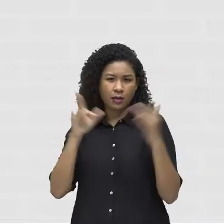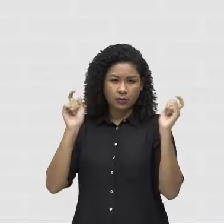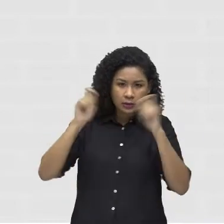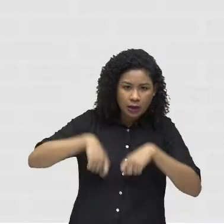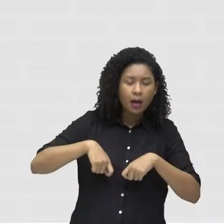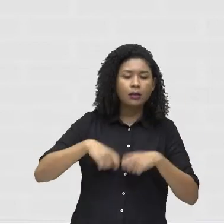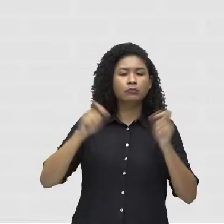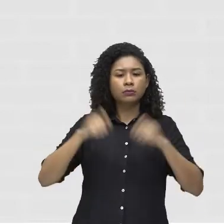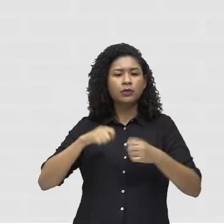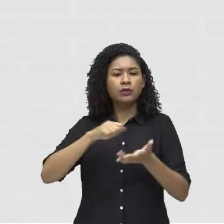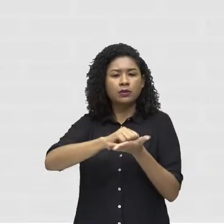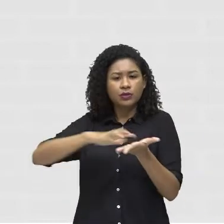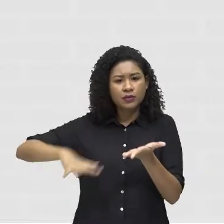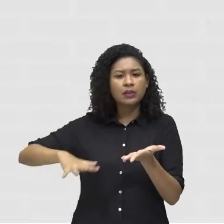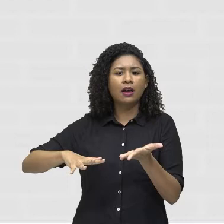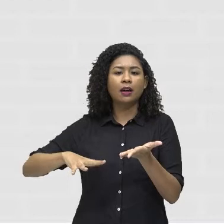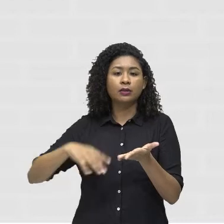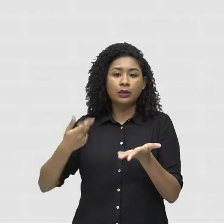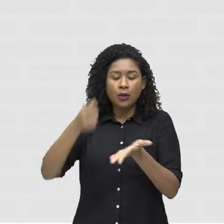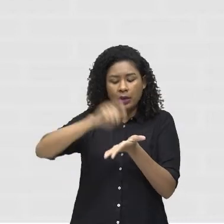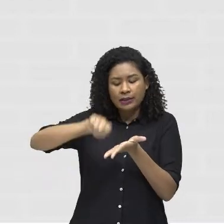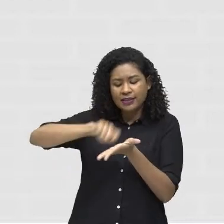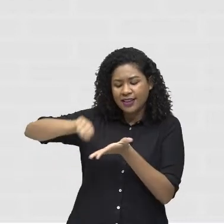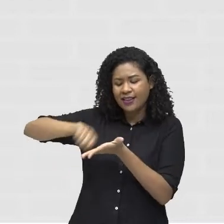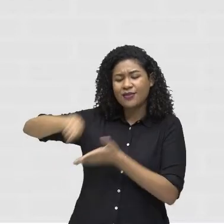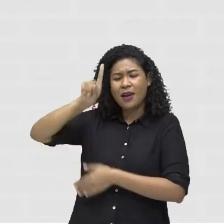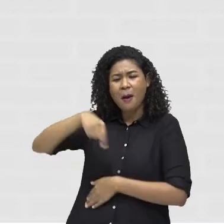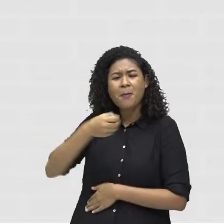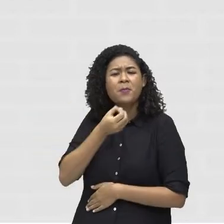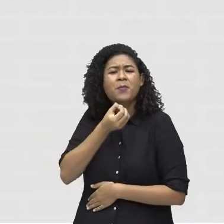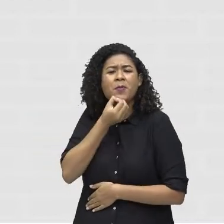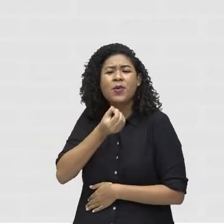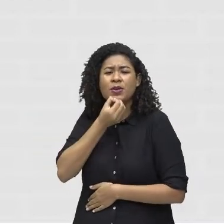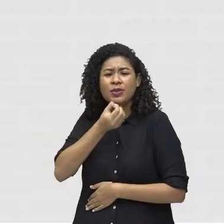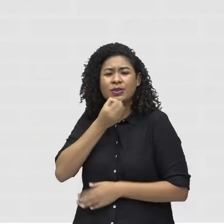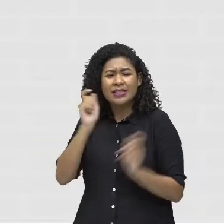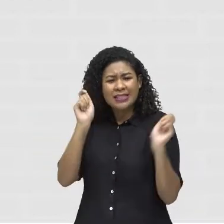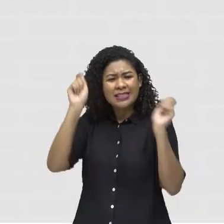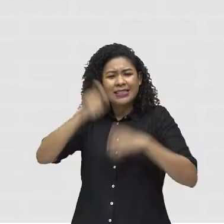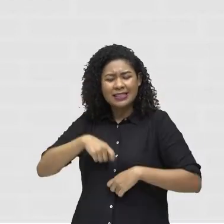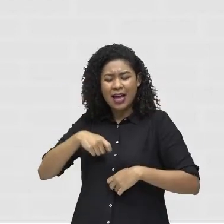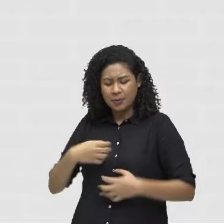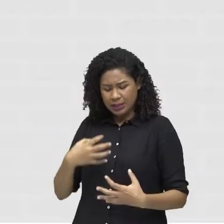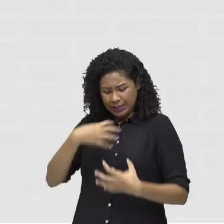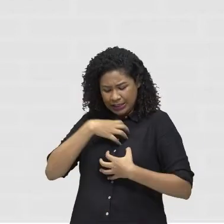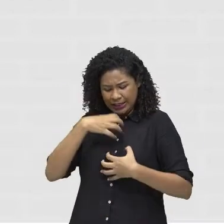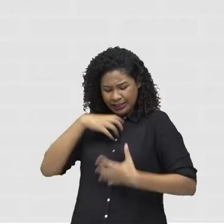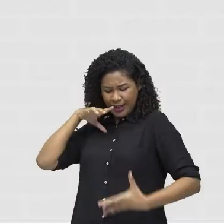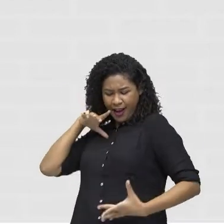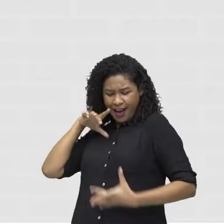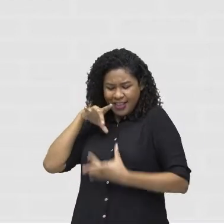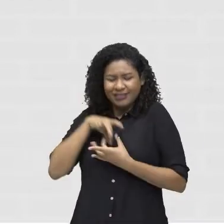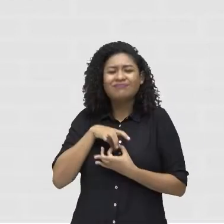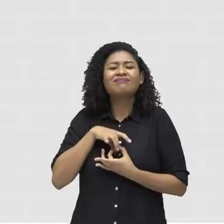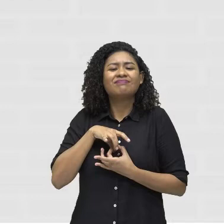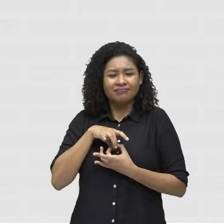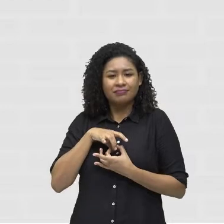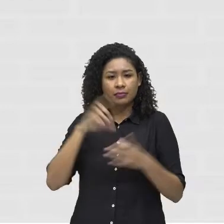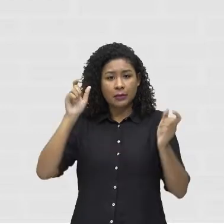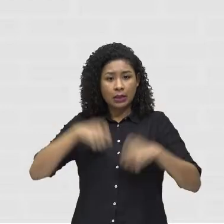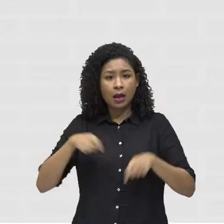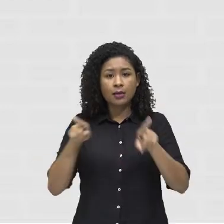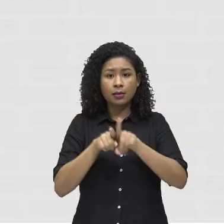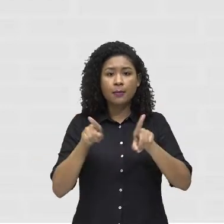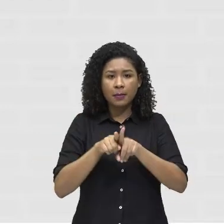ó. Escrever é uma doce oportunidade para se conectar com o seu sentir, para se expressar, refletir sobre a